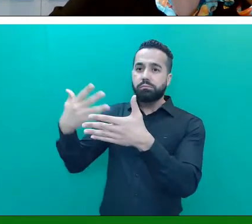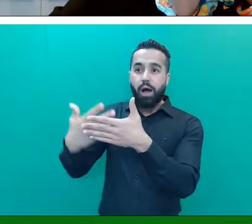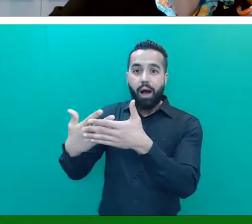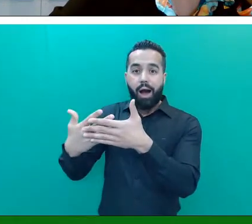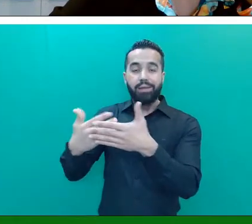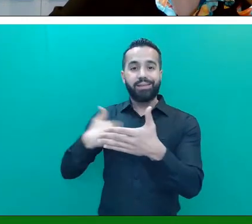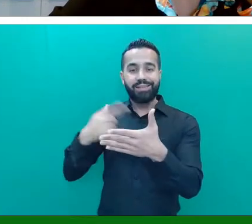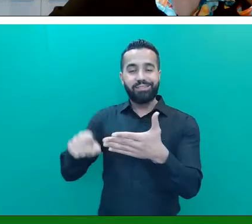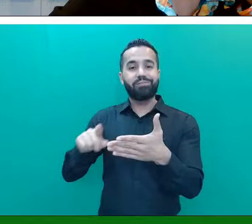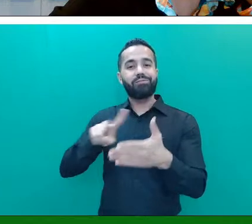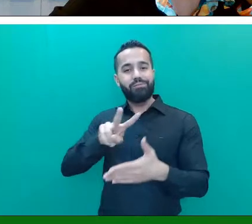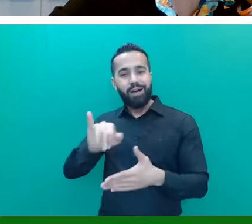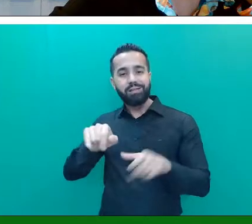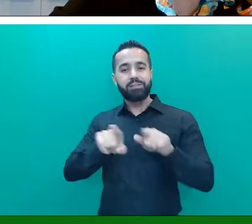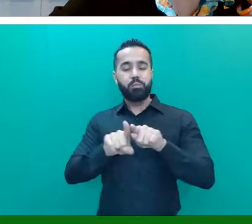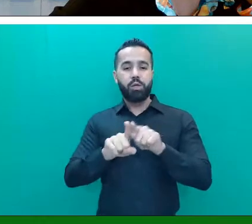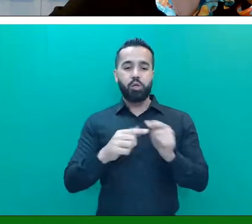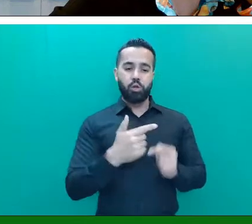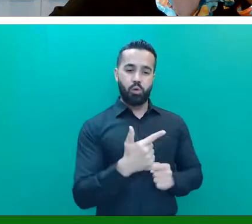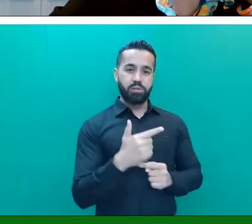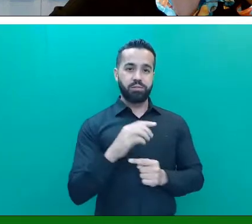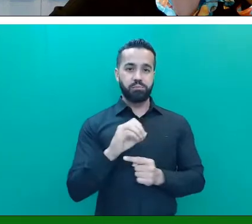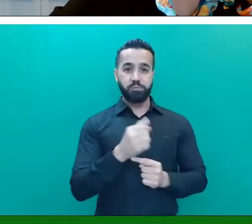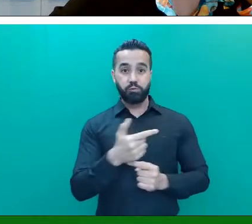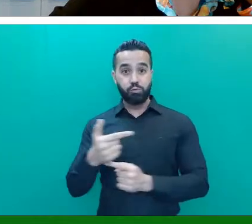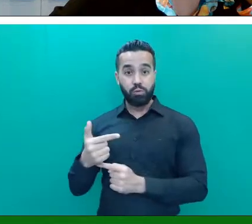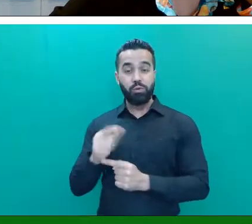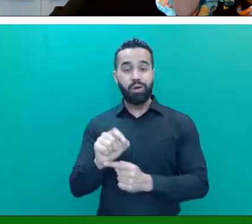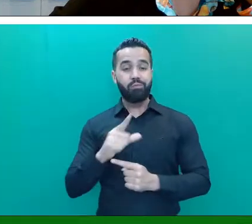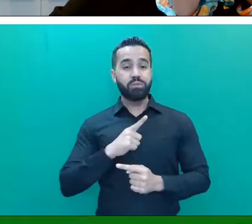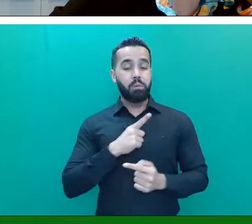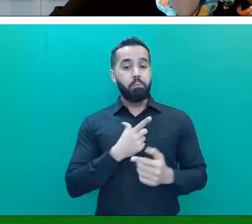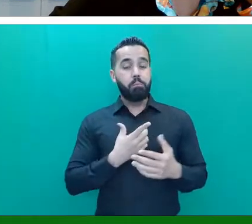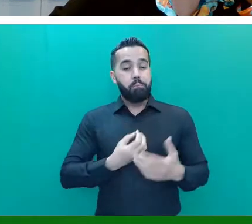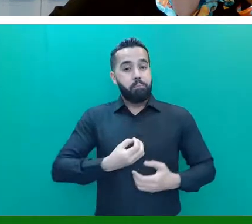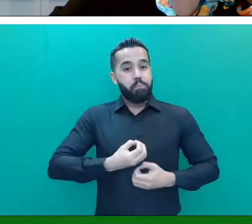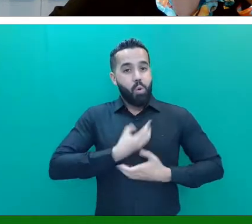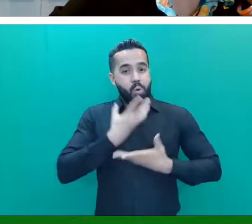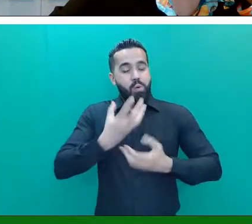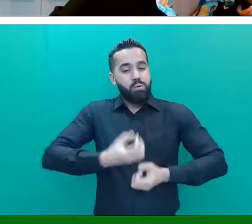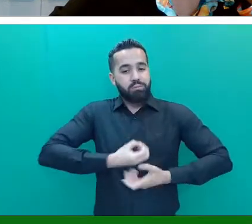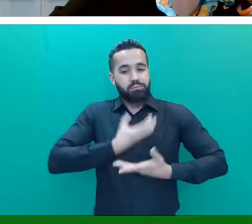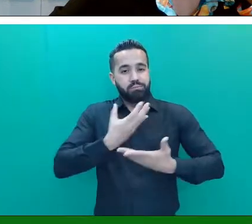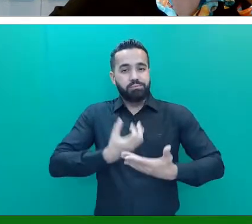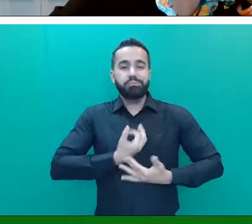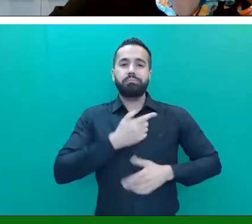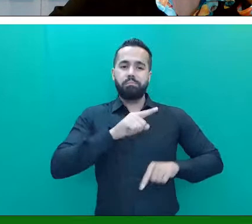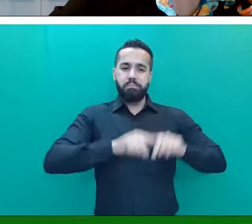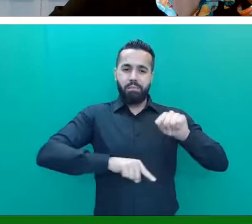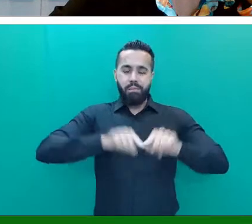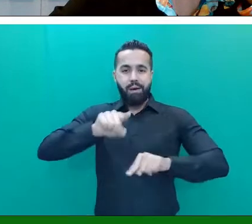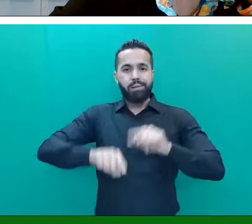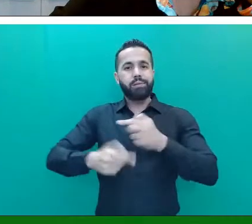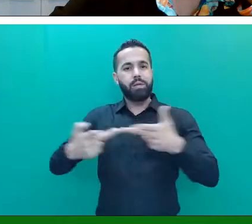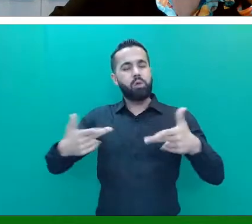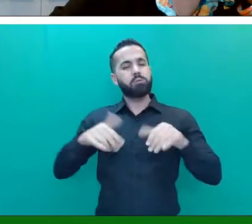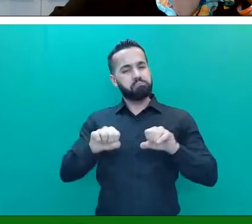Essa é a sua interlocução. Você esteve produzindo esse material enquanto estudava, não é com afim.